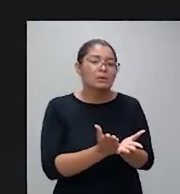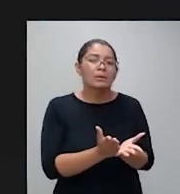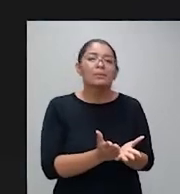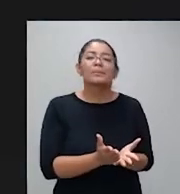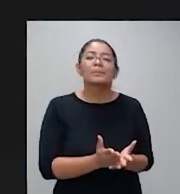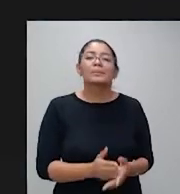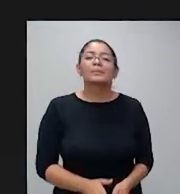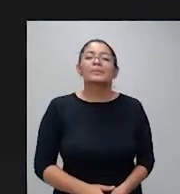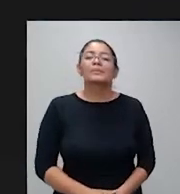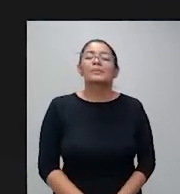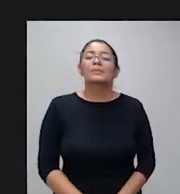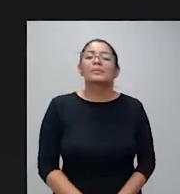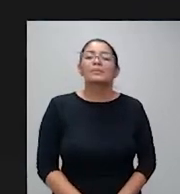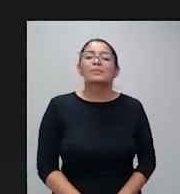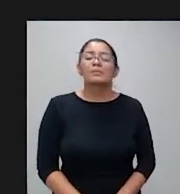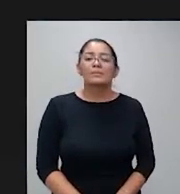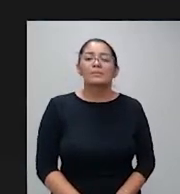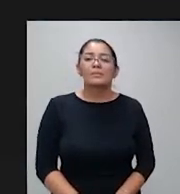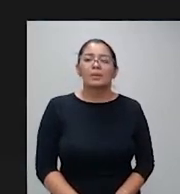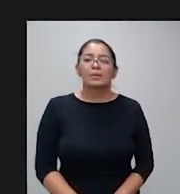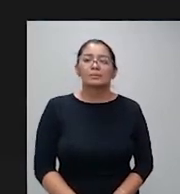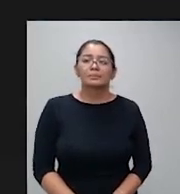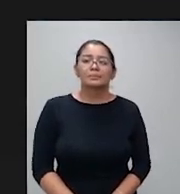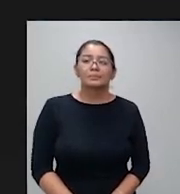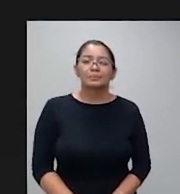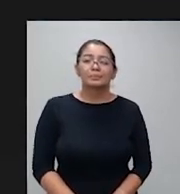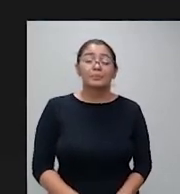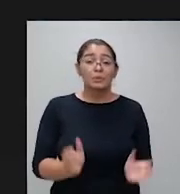de direitos autorais e que a indenização por danos